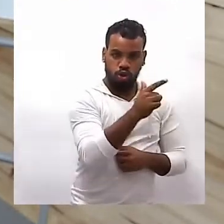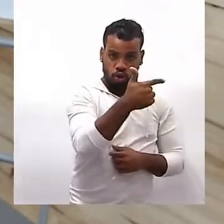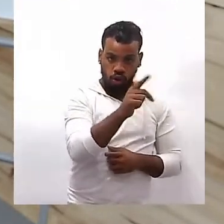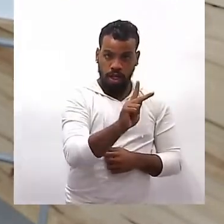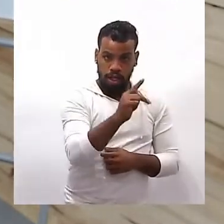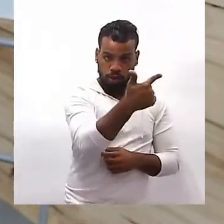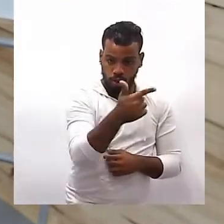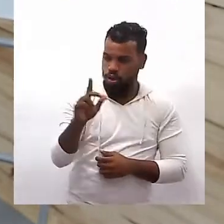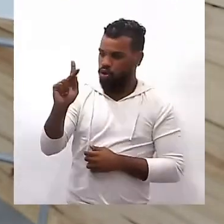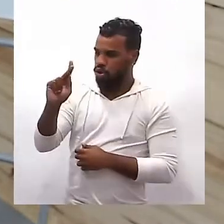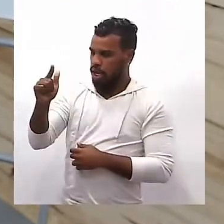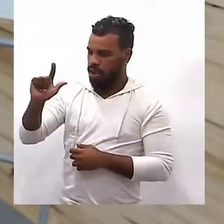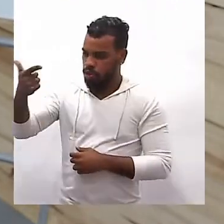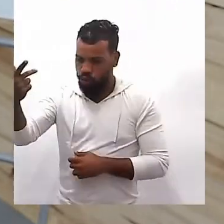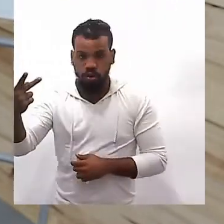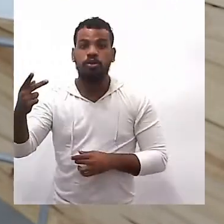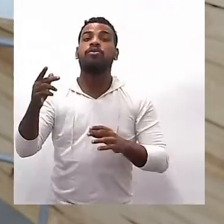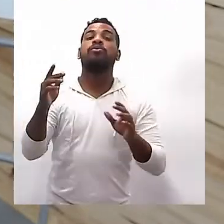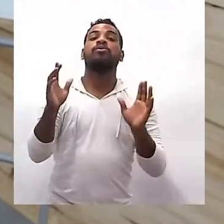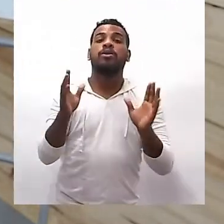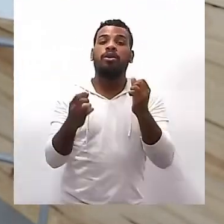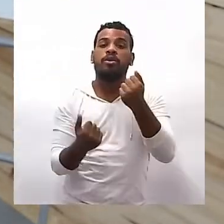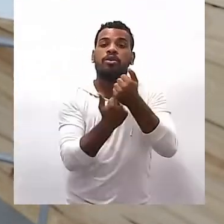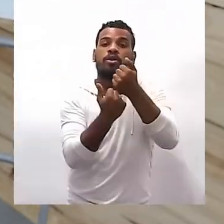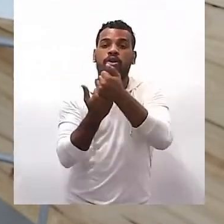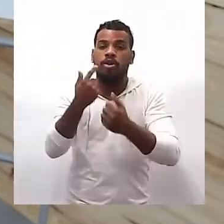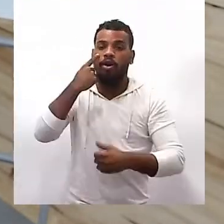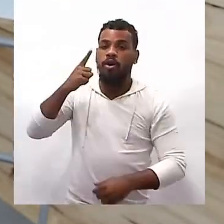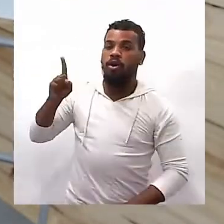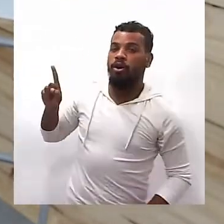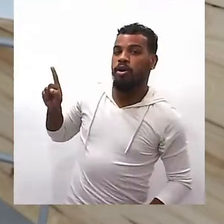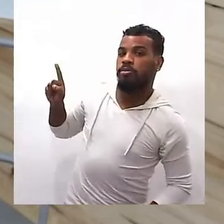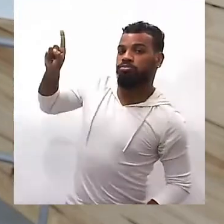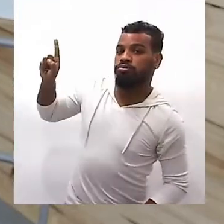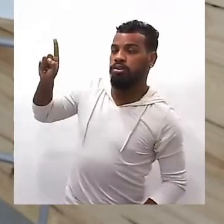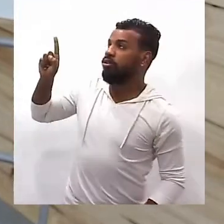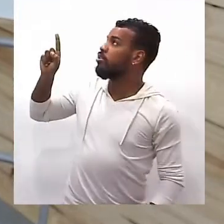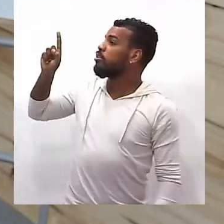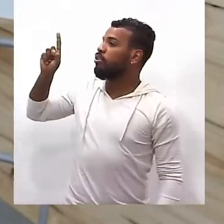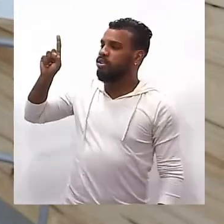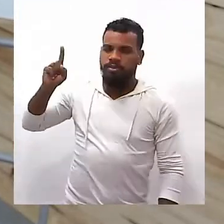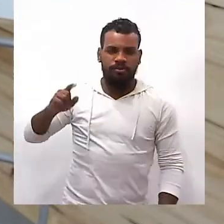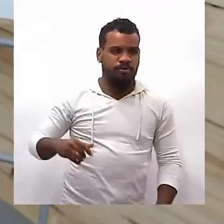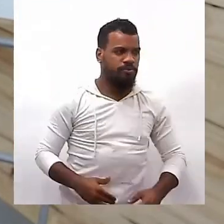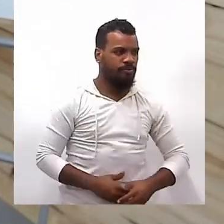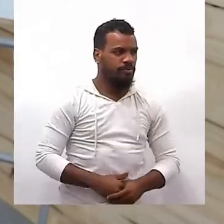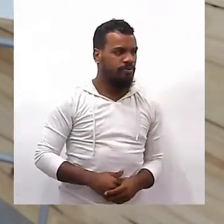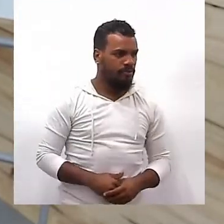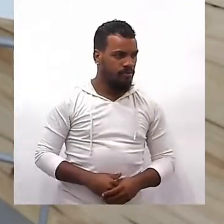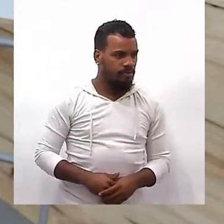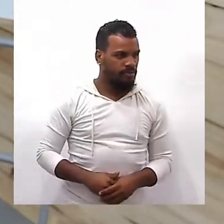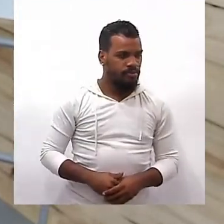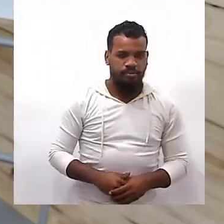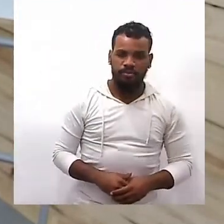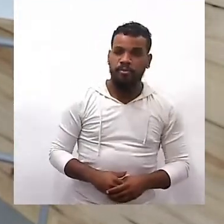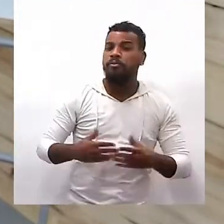2 NADs. Aí tu vai formar, ó, 2 NADH2. Ou seja,